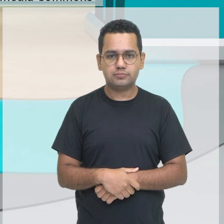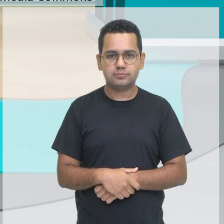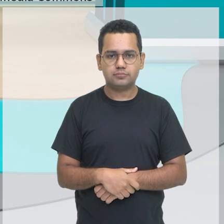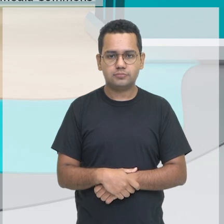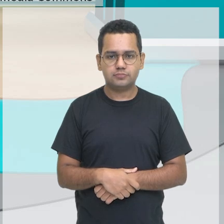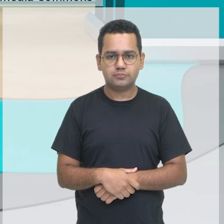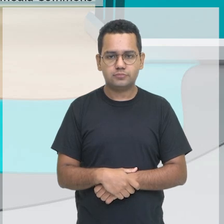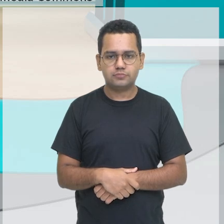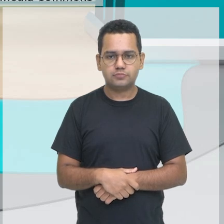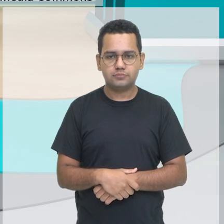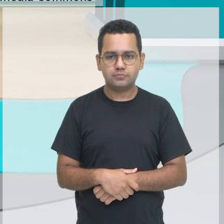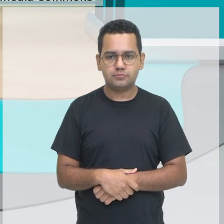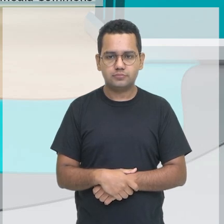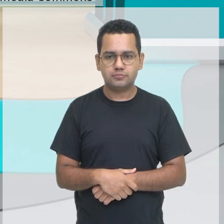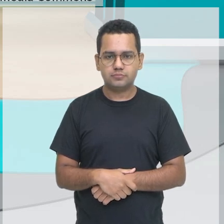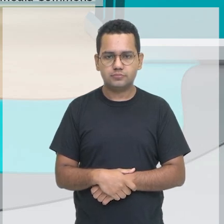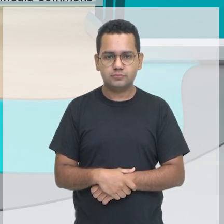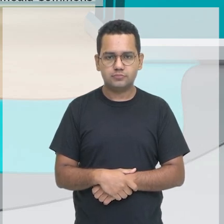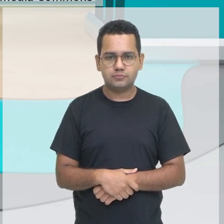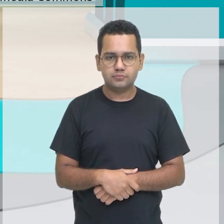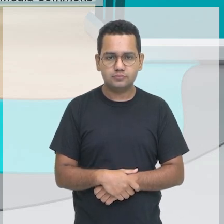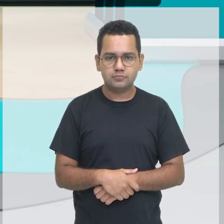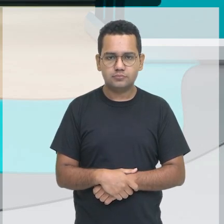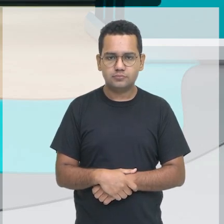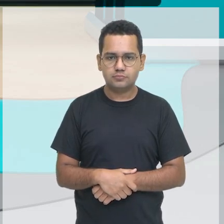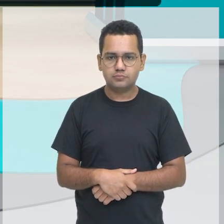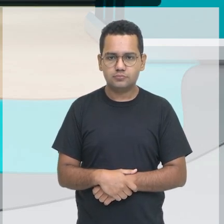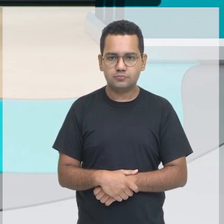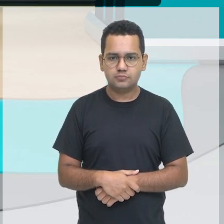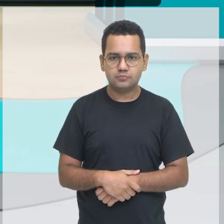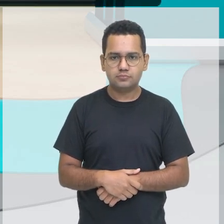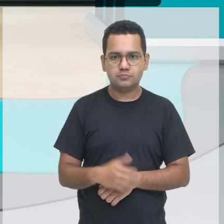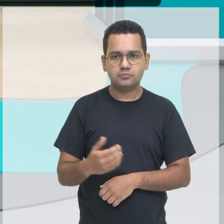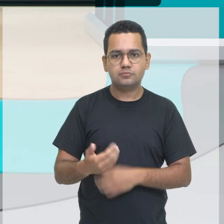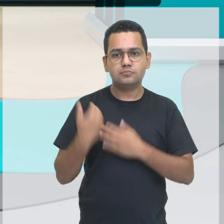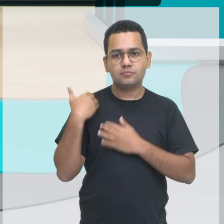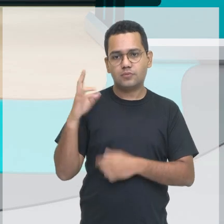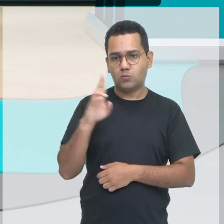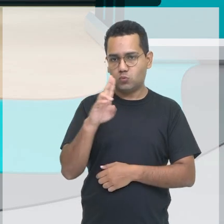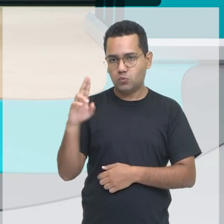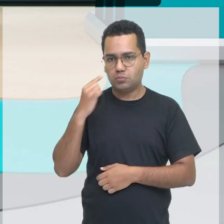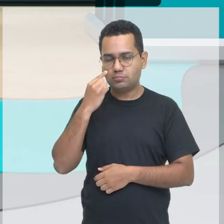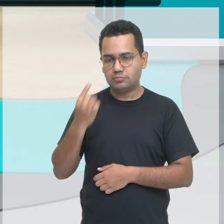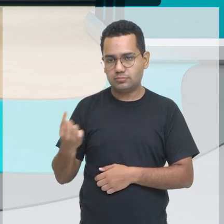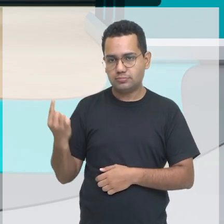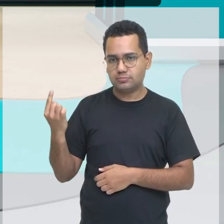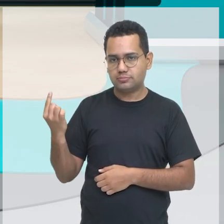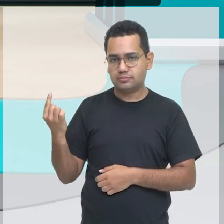aqui, ela foi feita por um artista chamado Hans Ronald